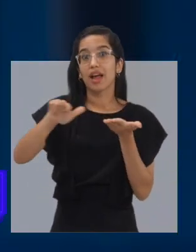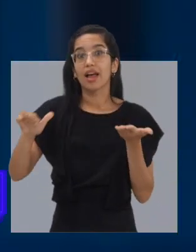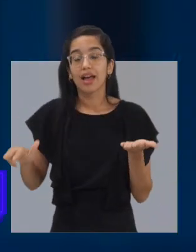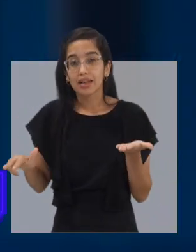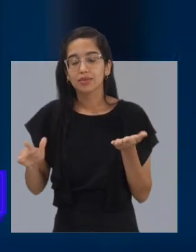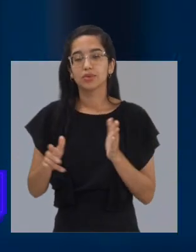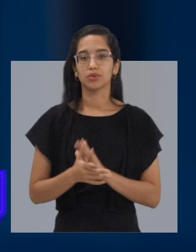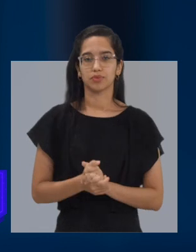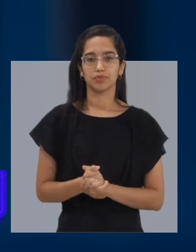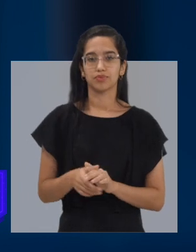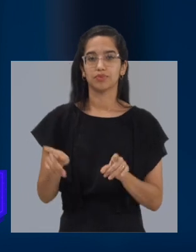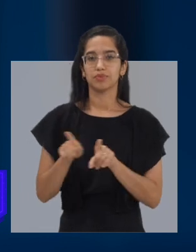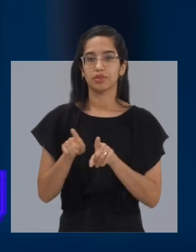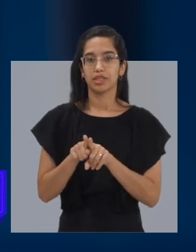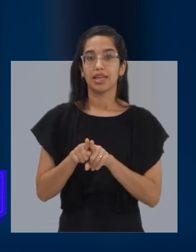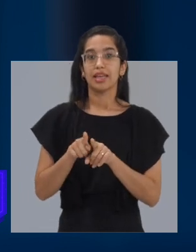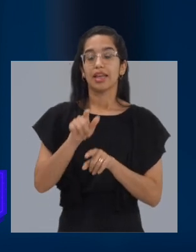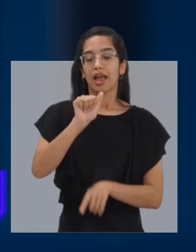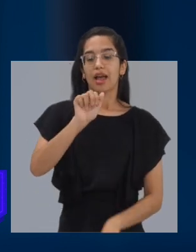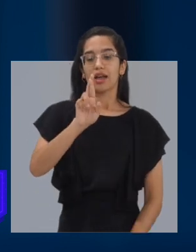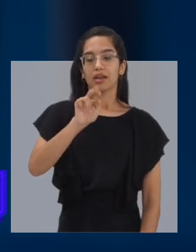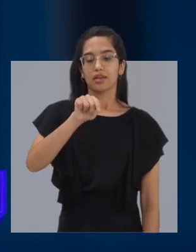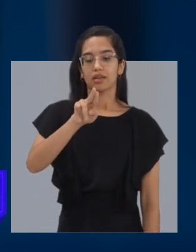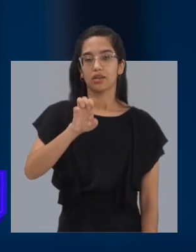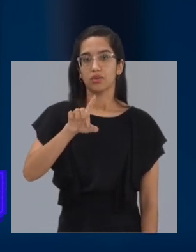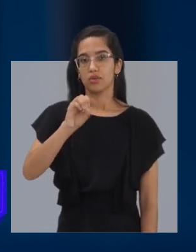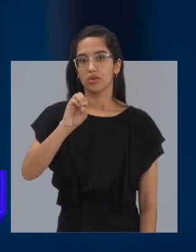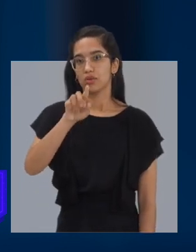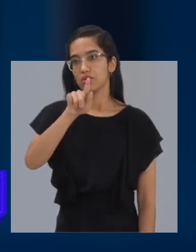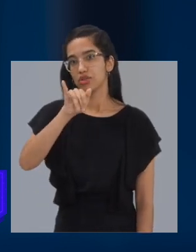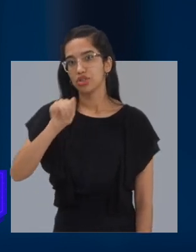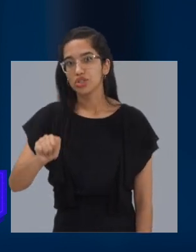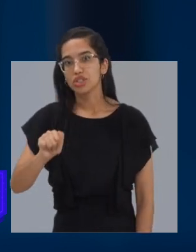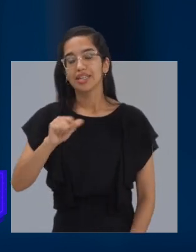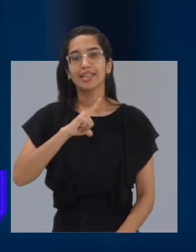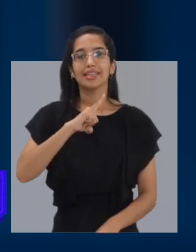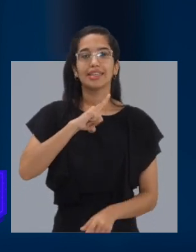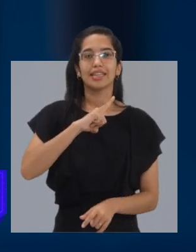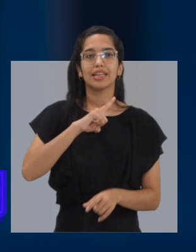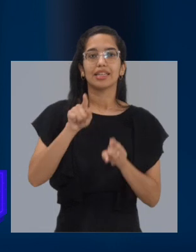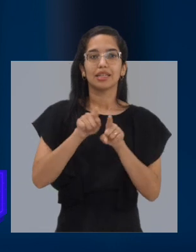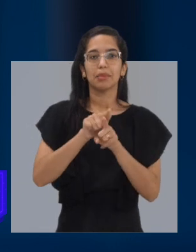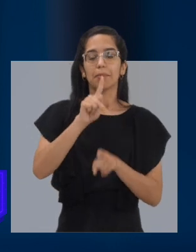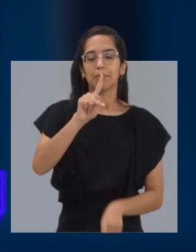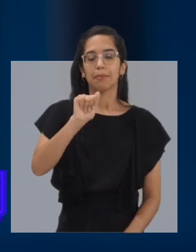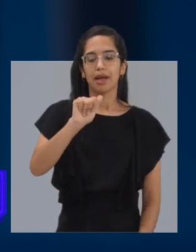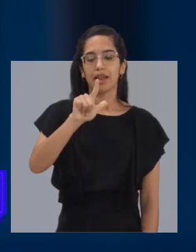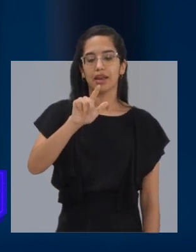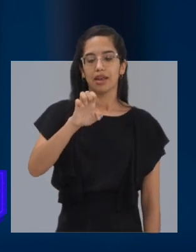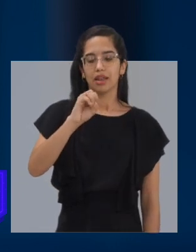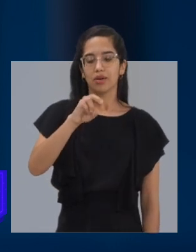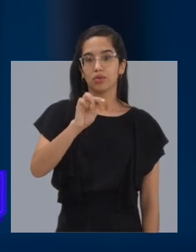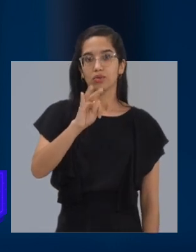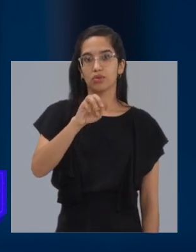conchas. Nós temos arqueologia, então tem paleontologia,